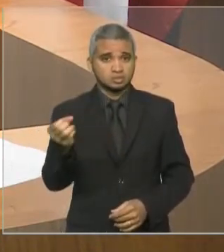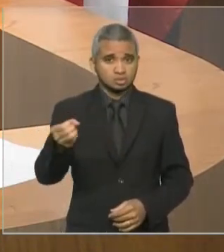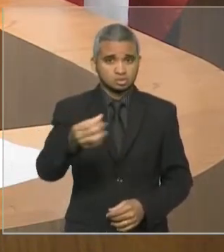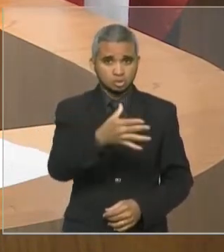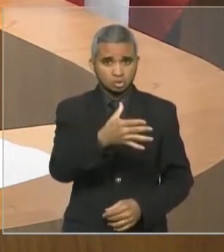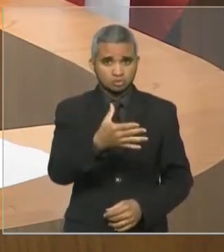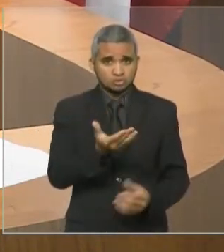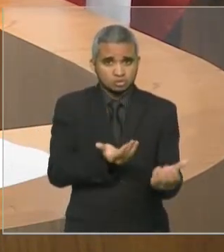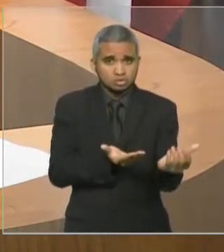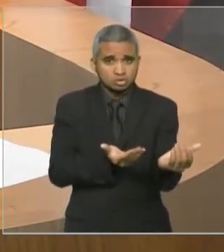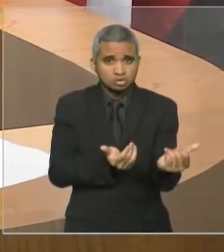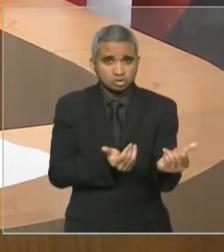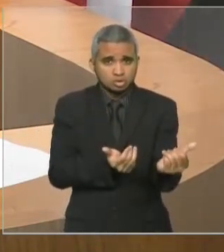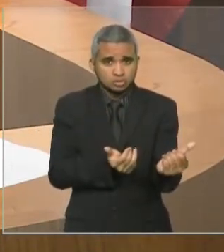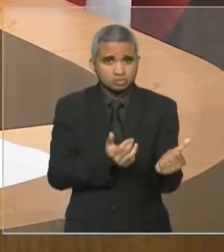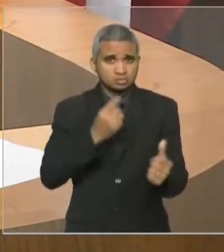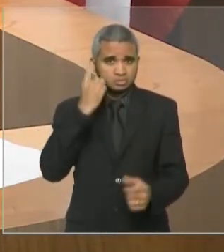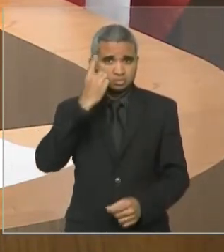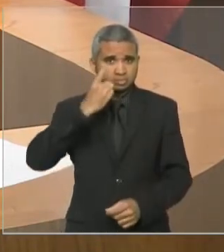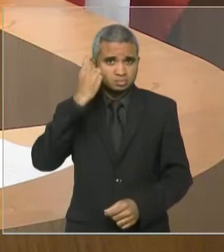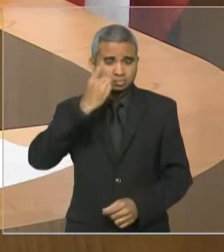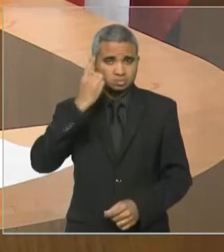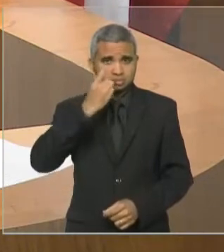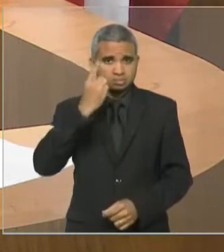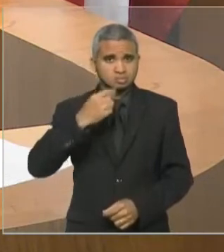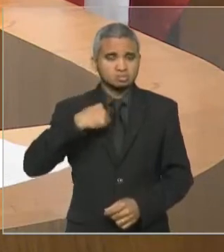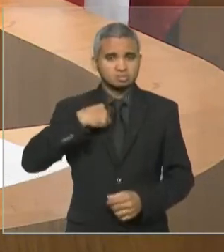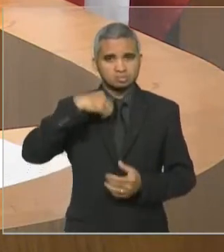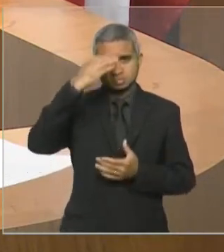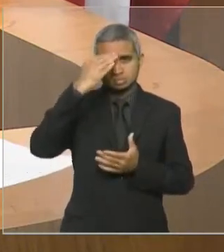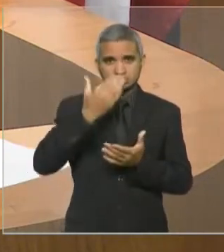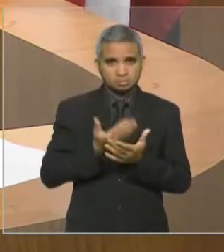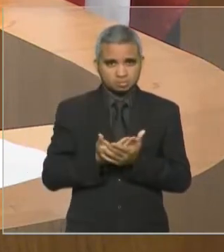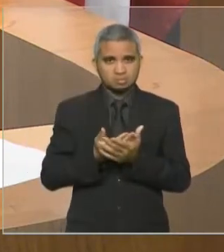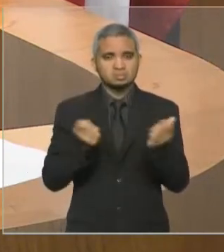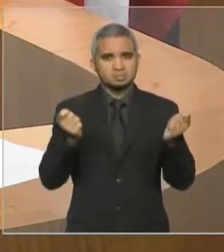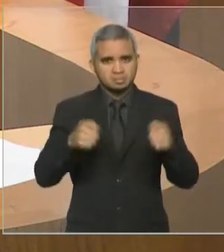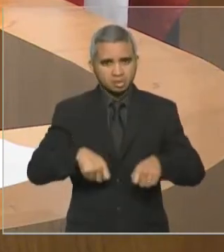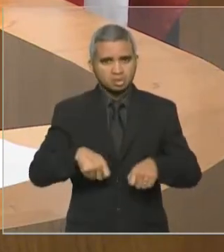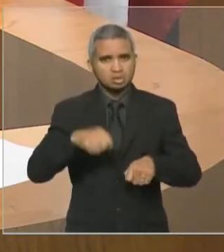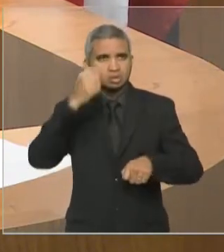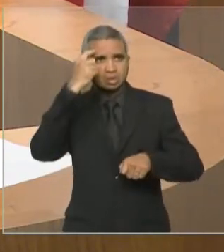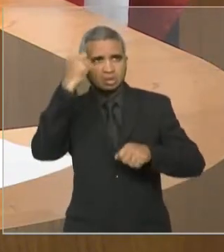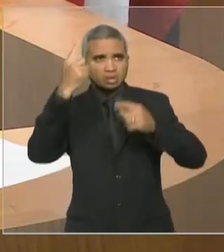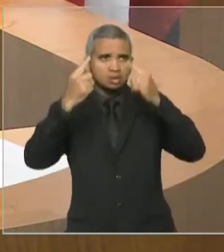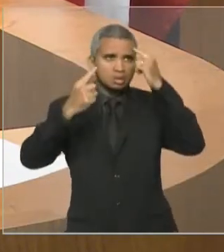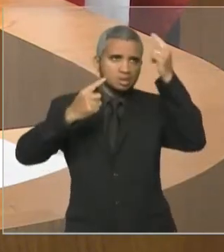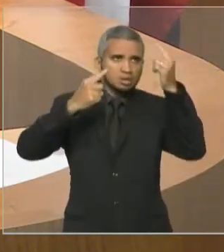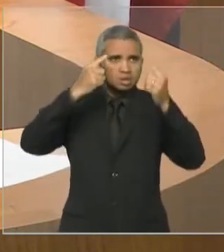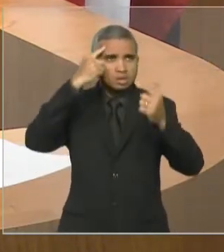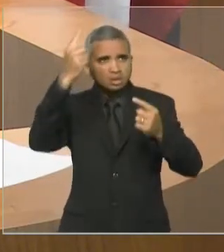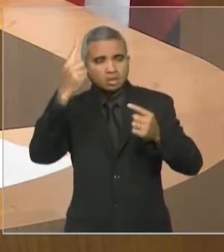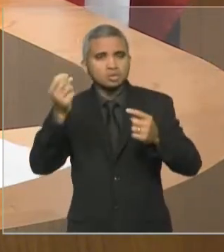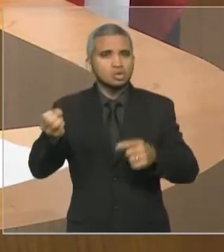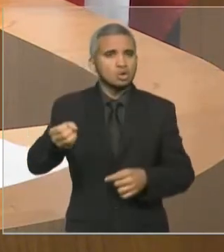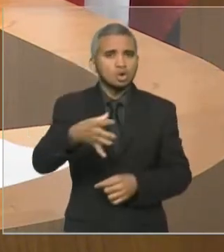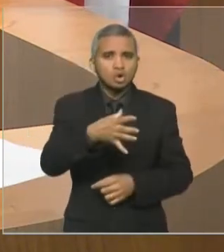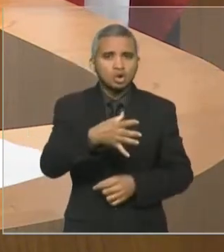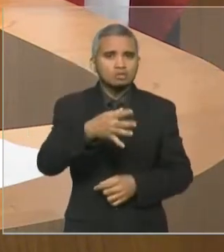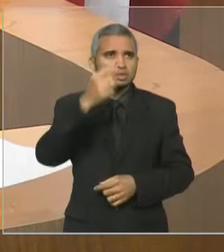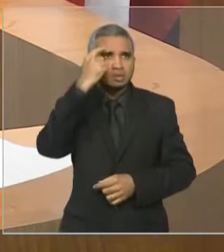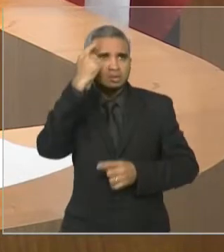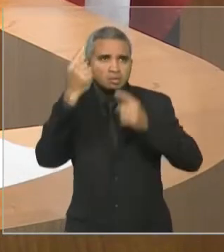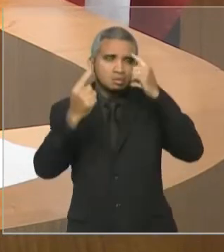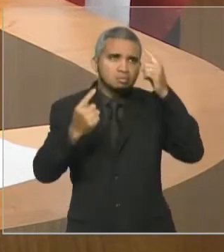senhor presidente, devem apresentar ideias criativas para uma sociedade que exige qualidade nos